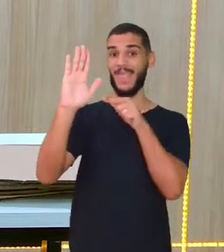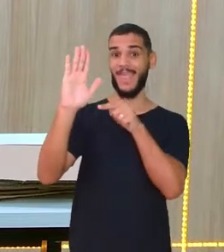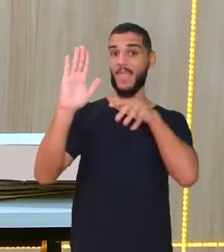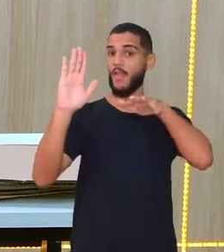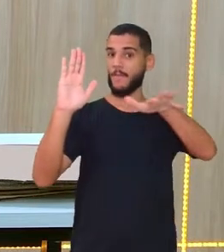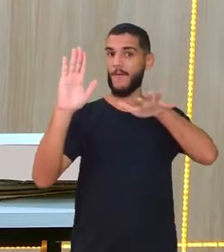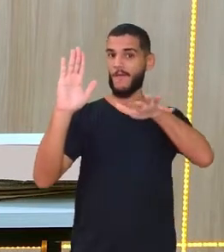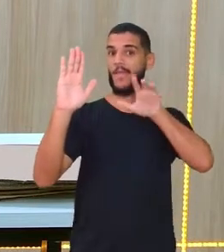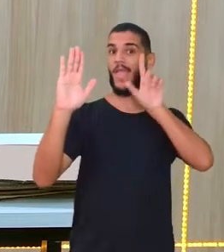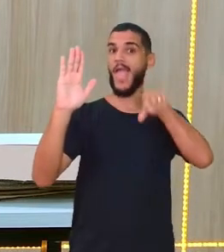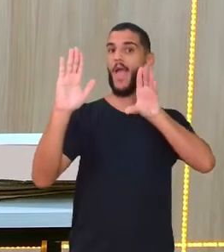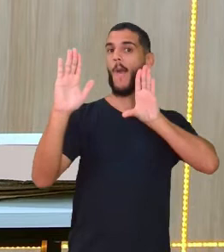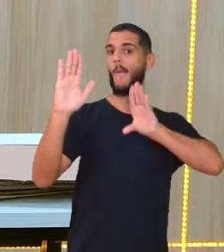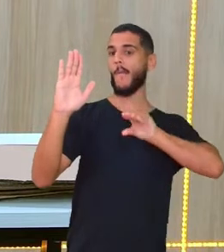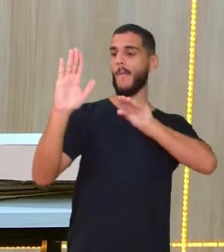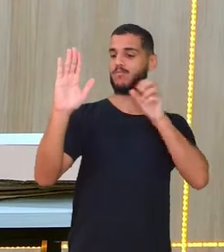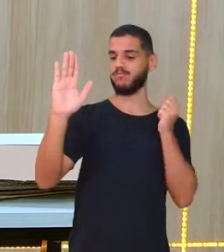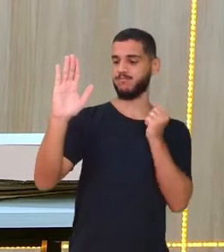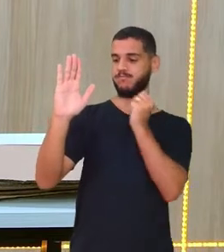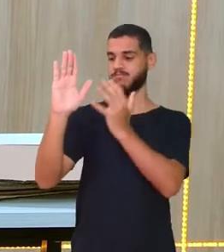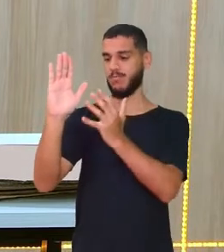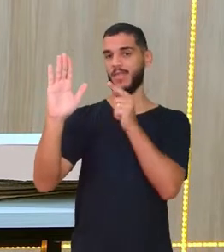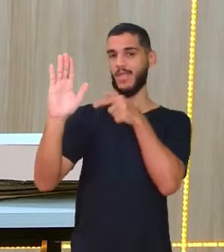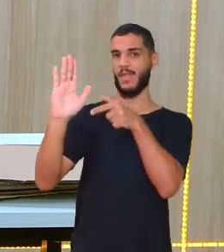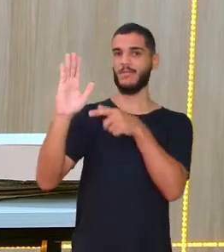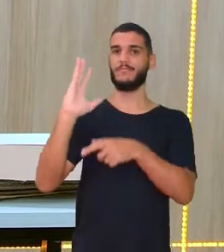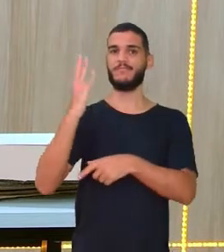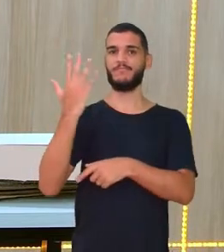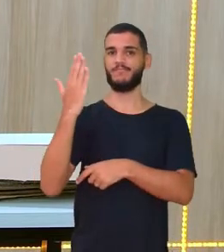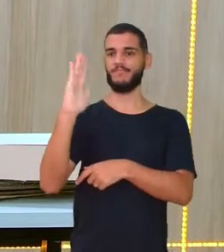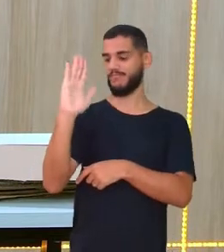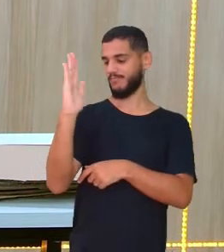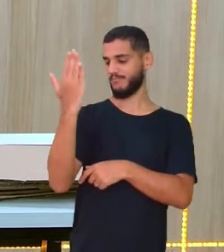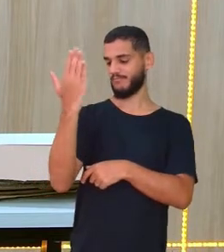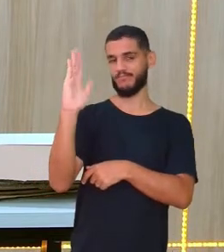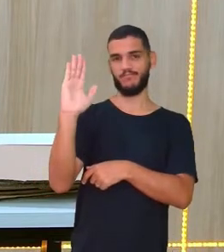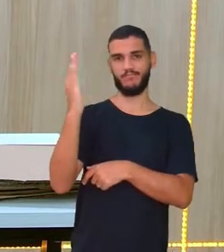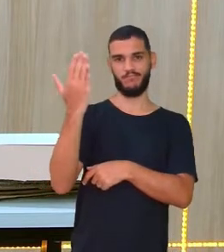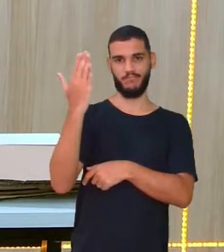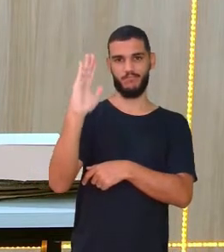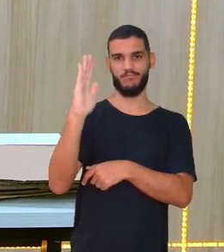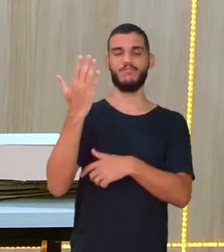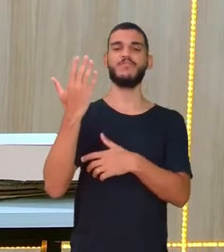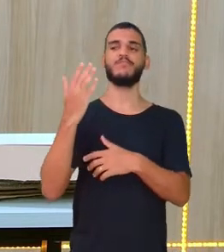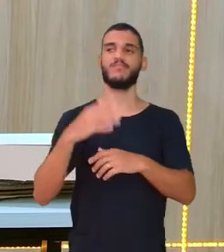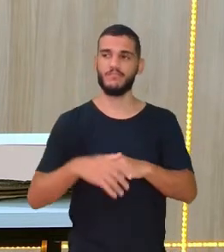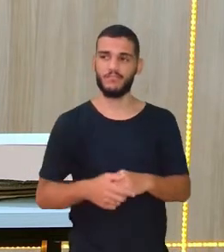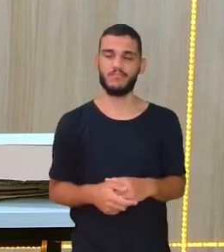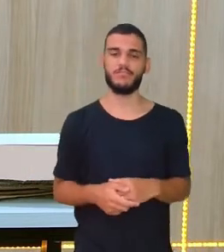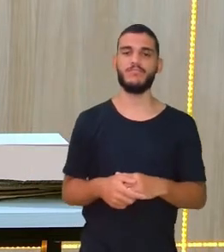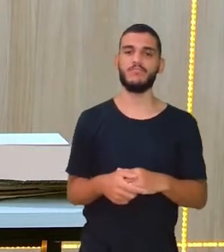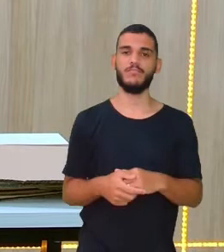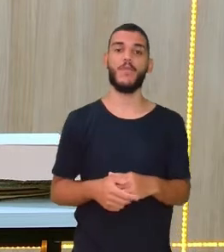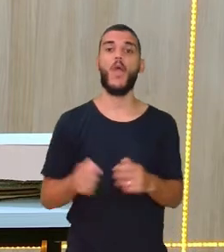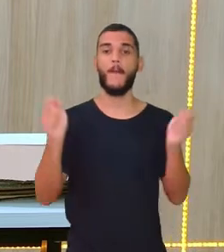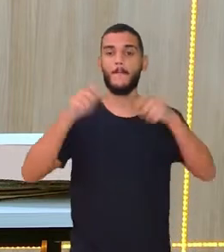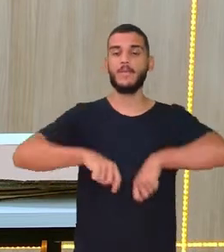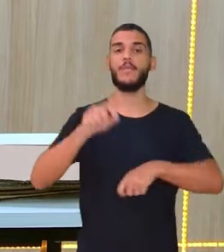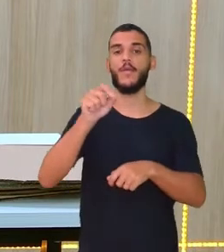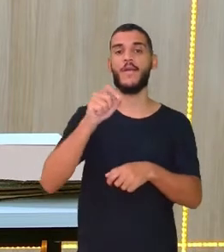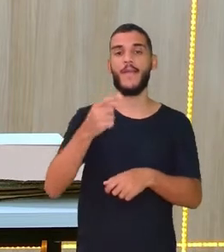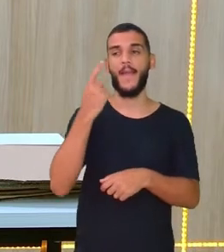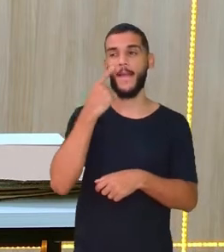dos músculos, esses ossos, eles conseguem também acompanhar. Então, na medida que eu estou numa posição, eu consigo